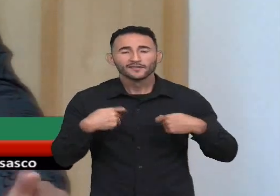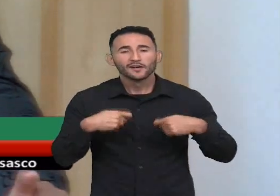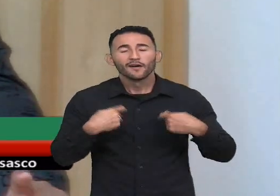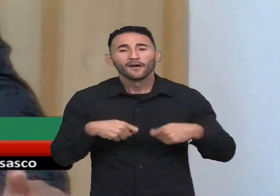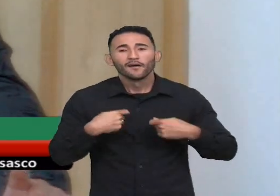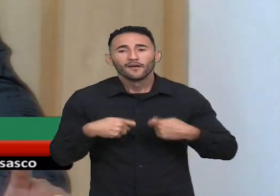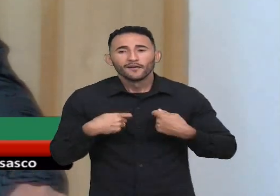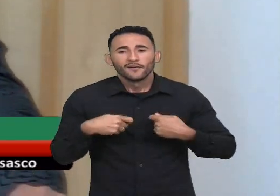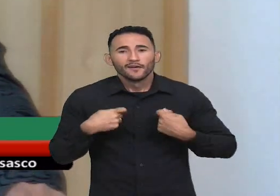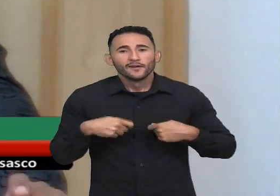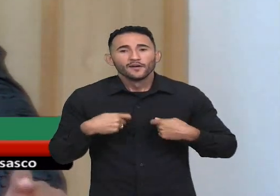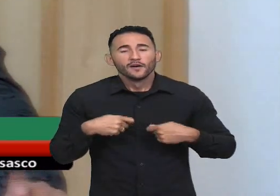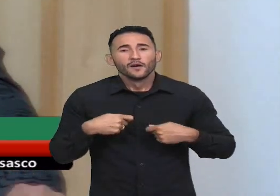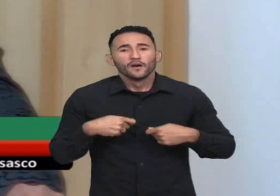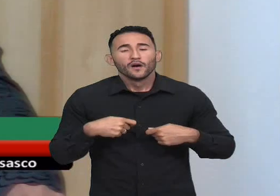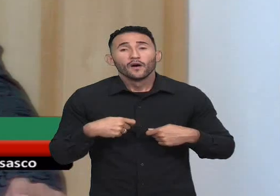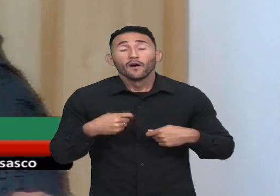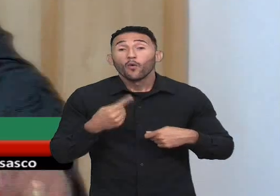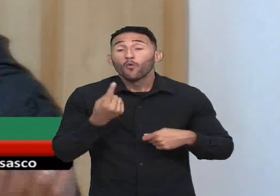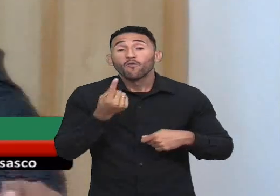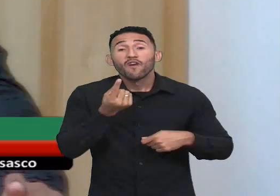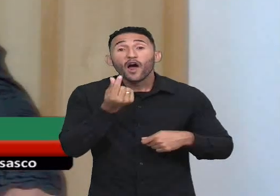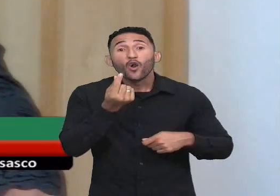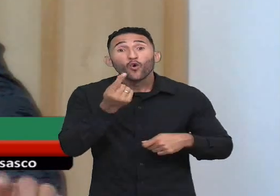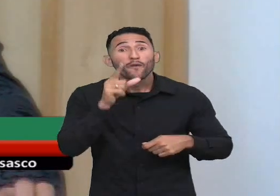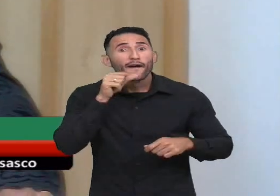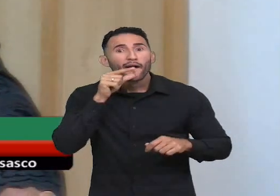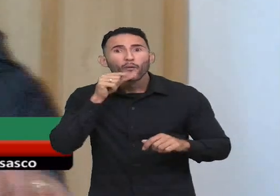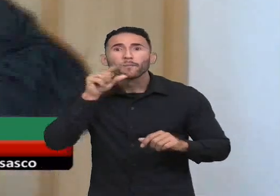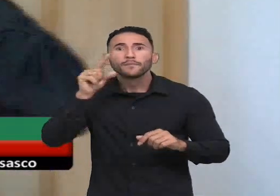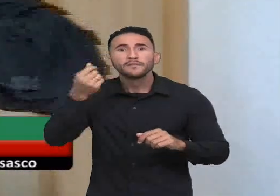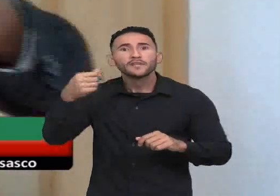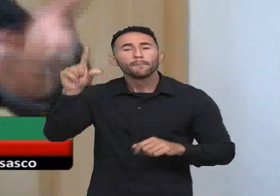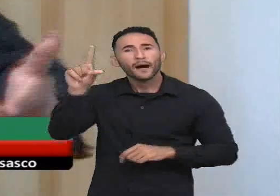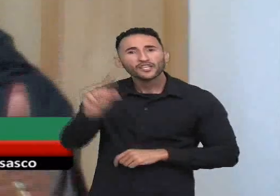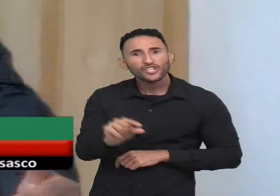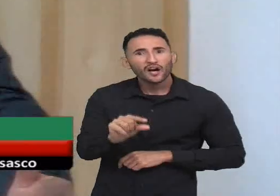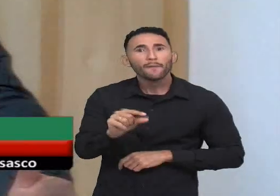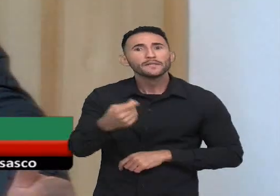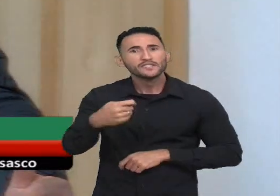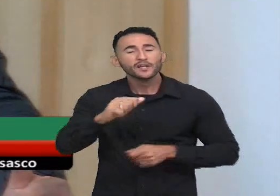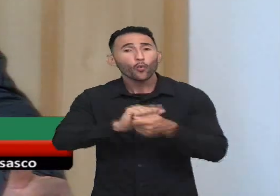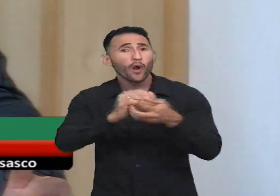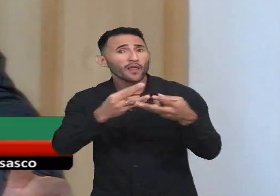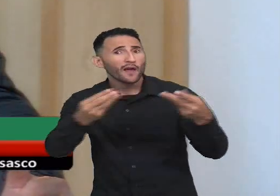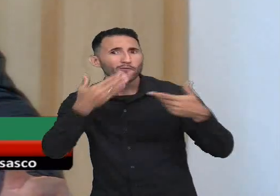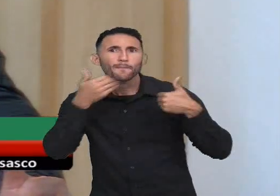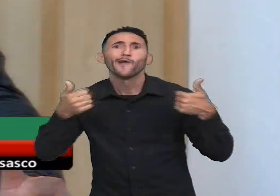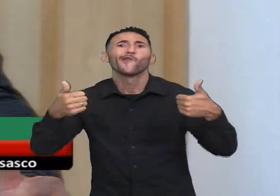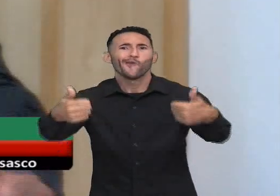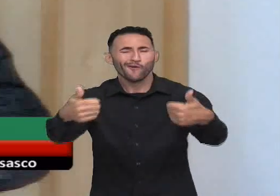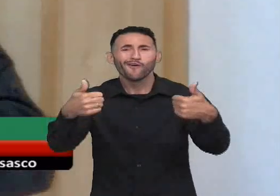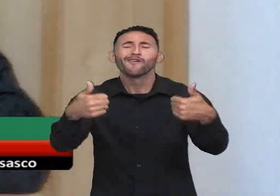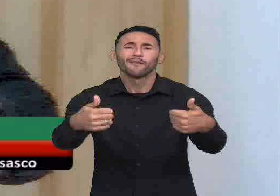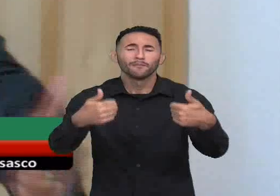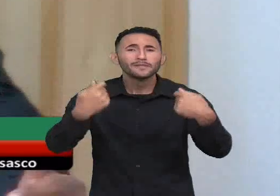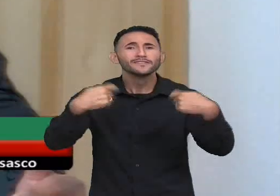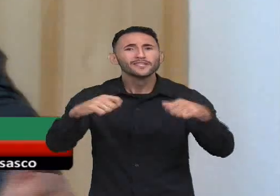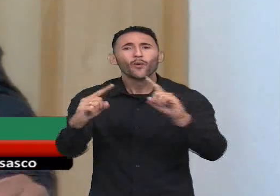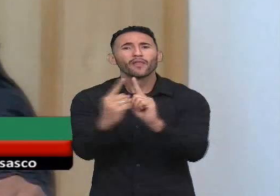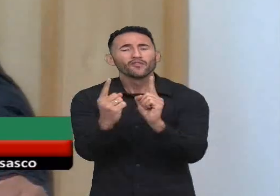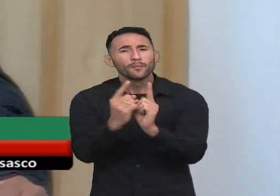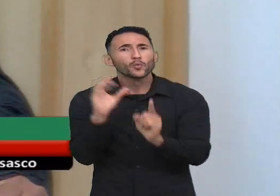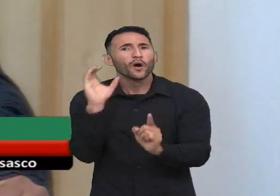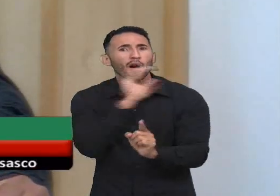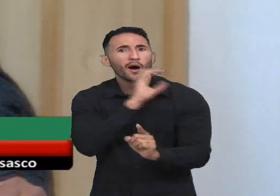baixar o custo da água, ter uma qualidade, né, bem melhor do que já é, entendeu? Dar um atendimento rápido